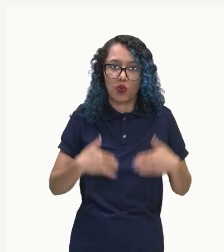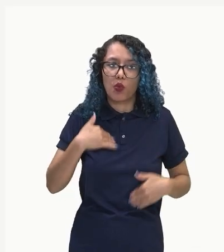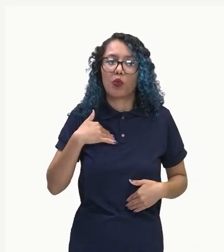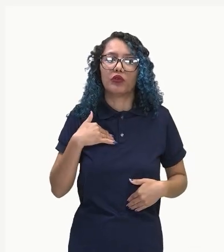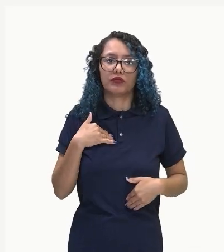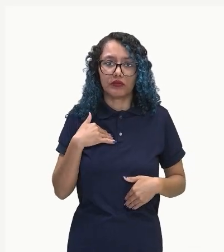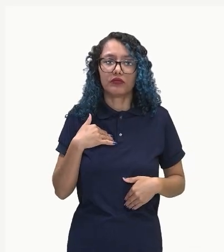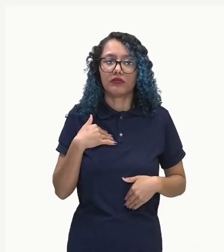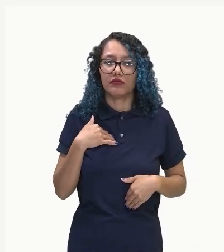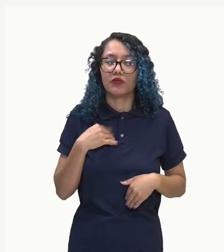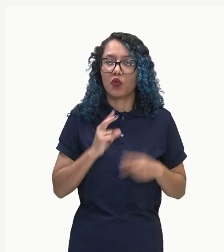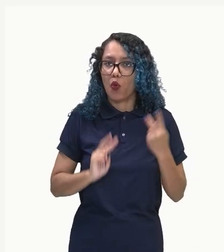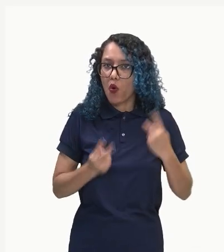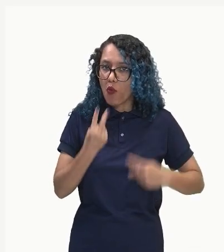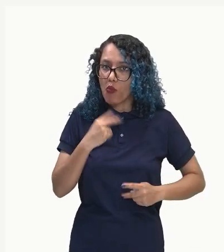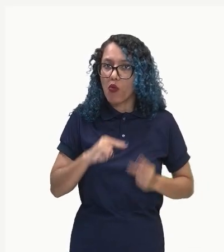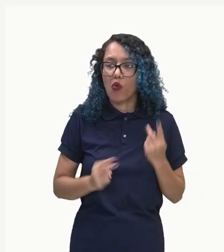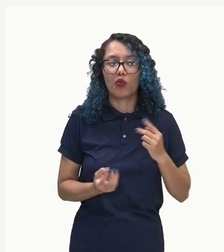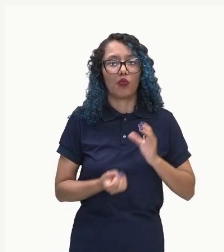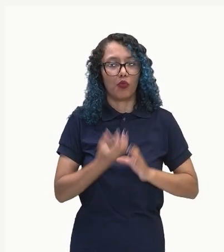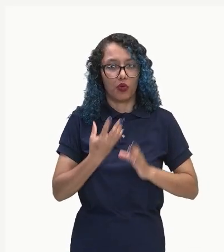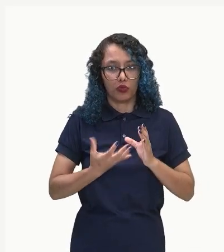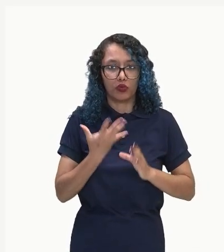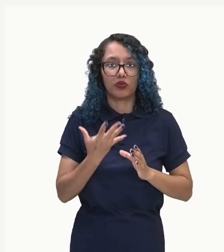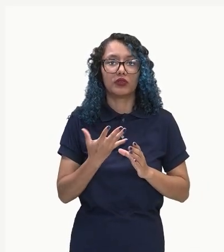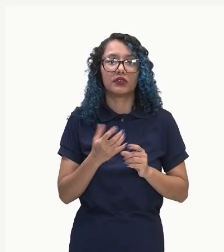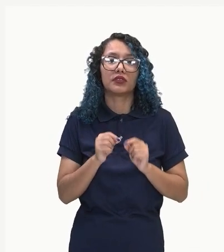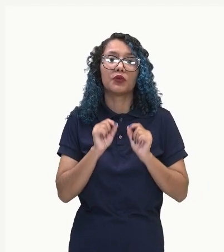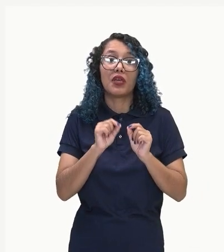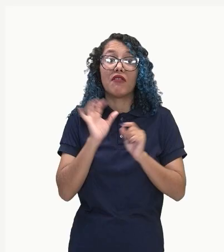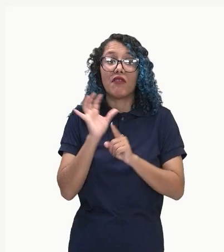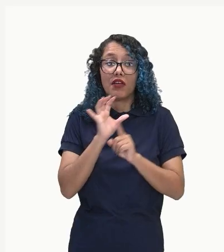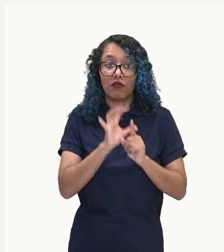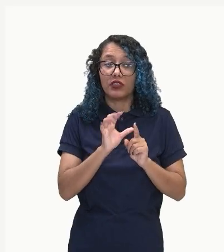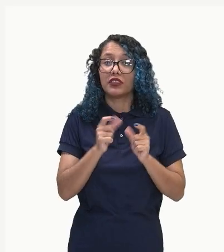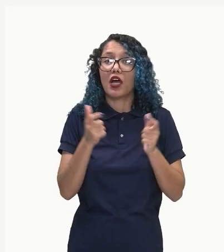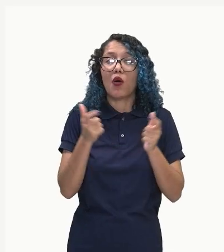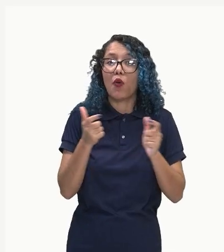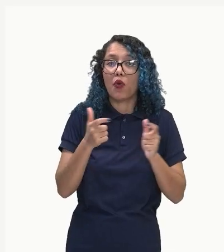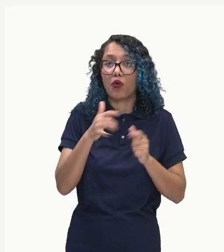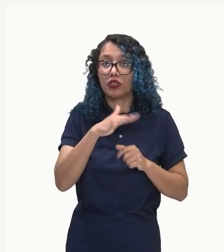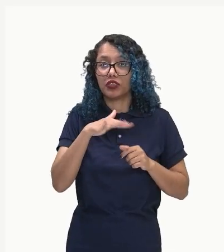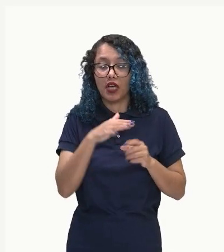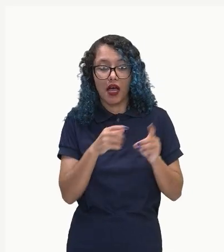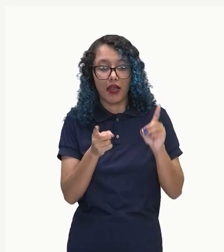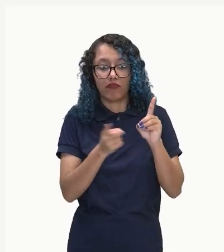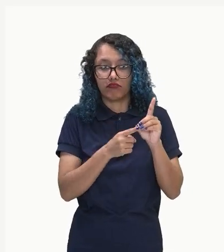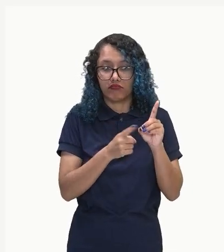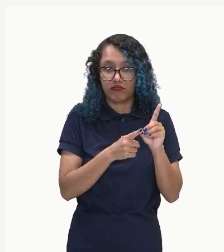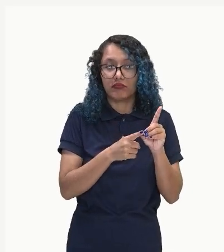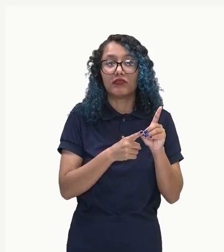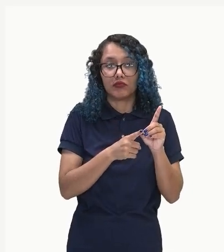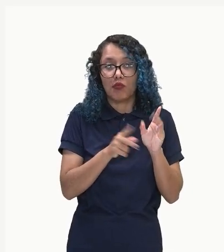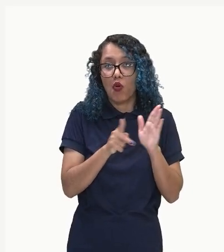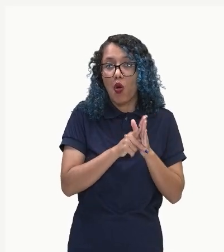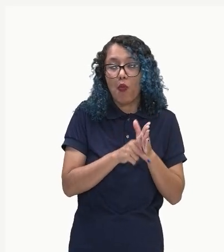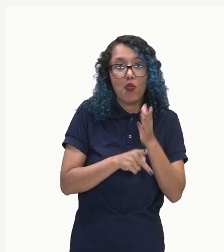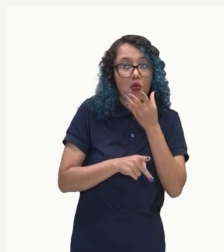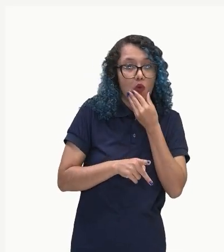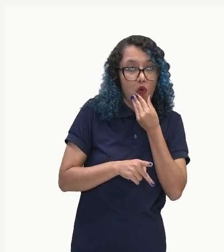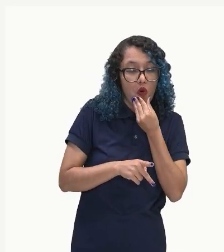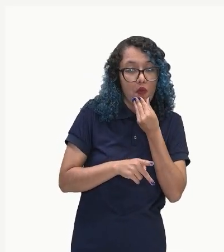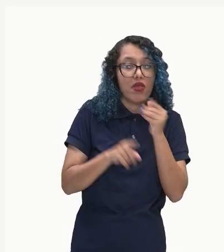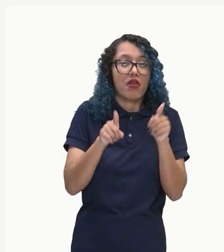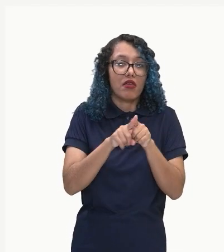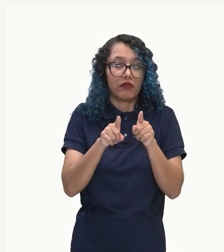produzir hormônios que vão atingir principalmente testículos, aí no caso dos meninos, e ovários, no caso